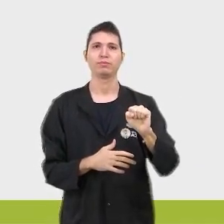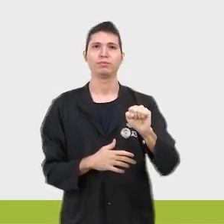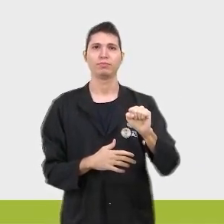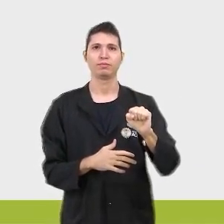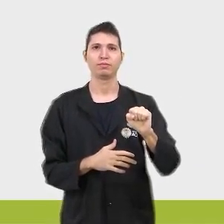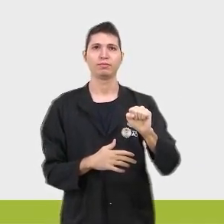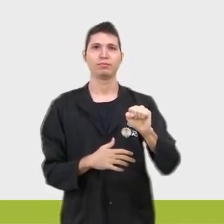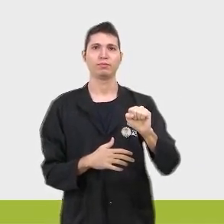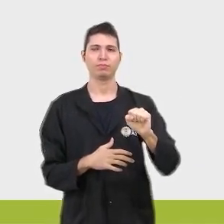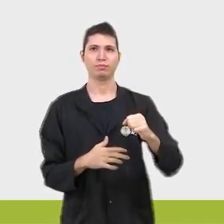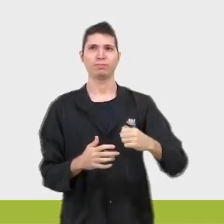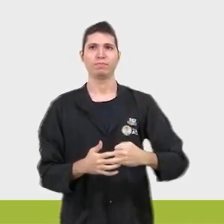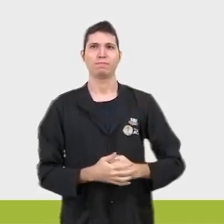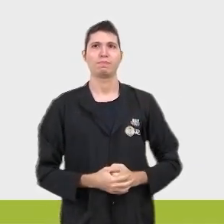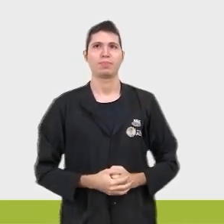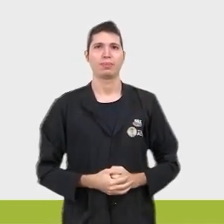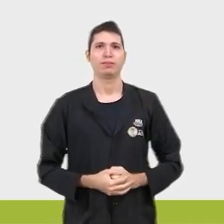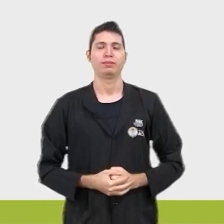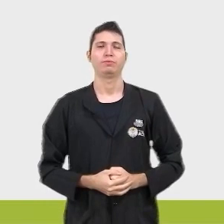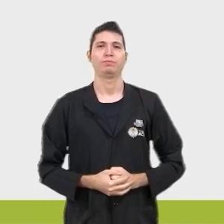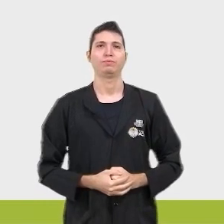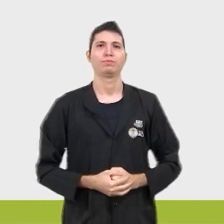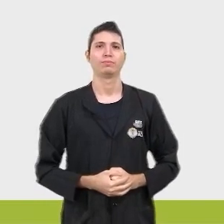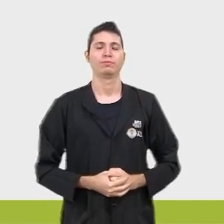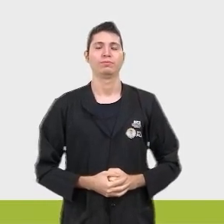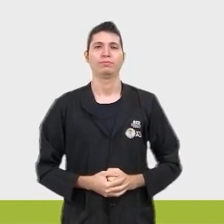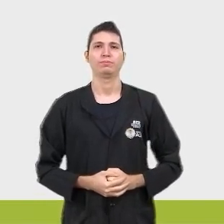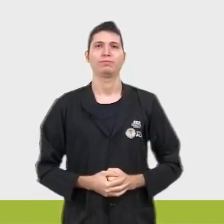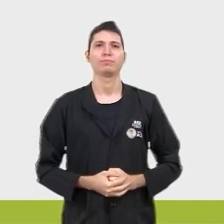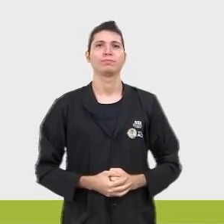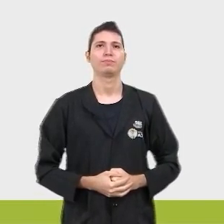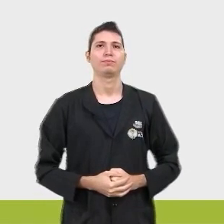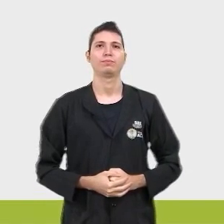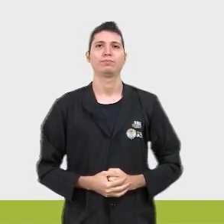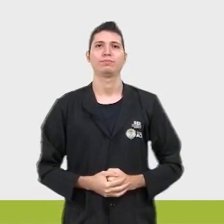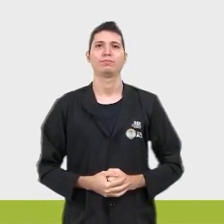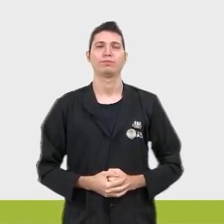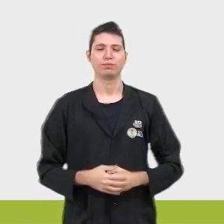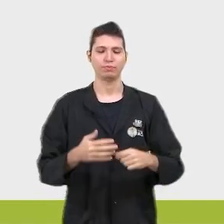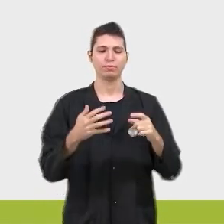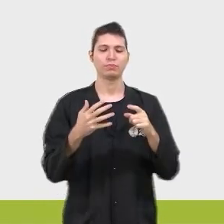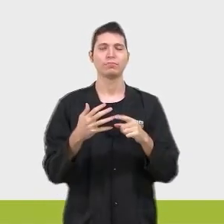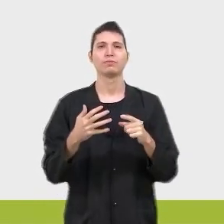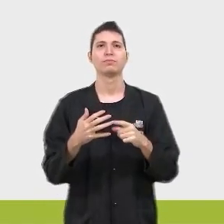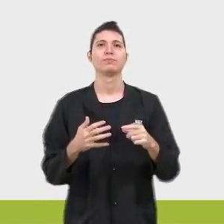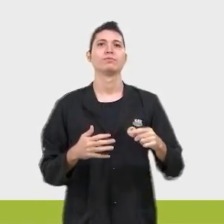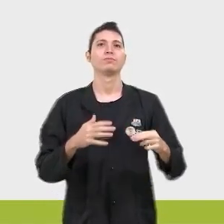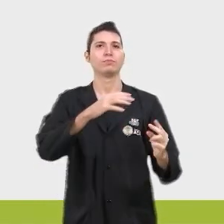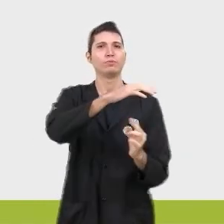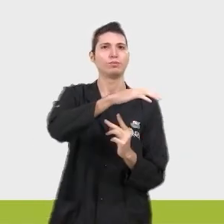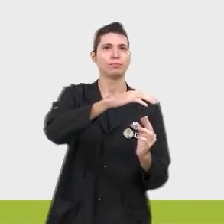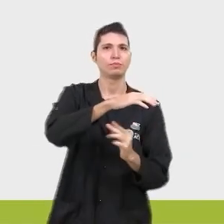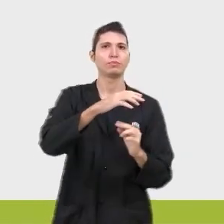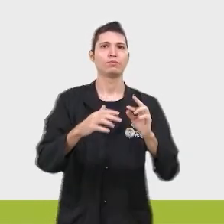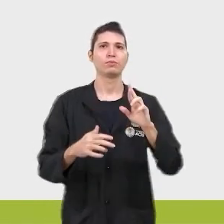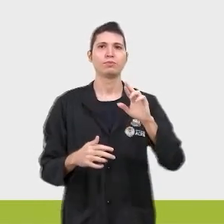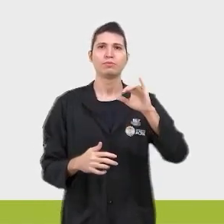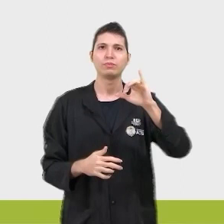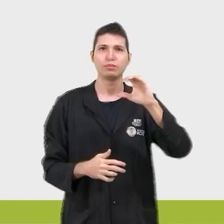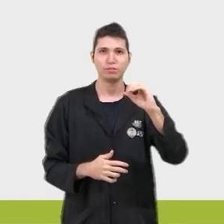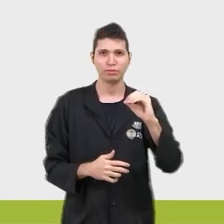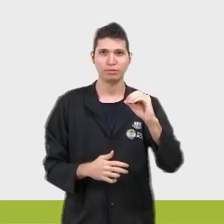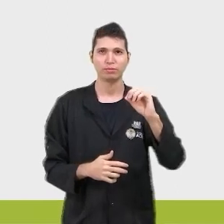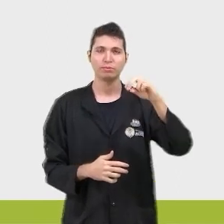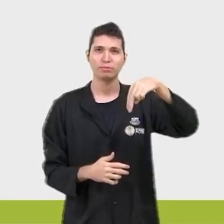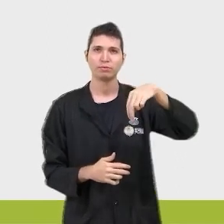Nacional do Pantanal, Parque Nacional das Emas, Parque Estadual do Rio Negro. Reparem que